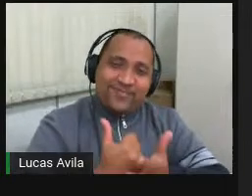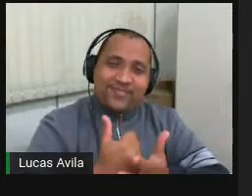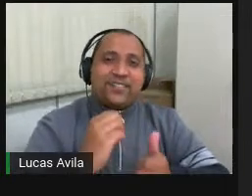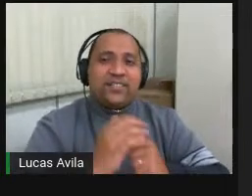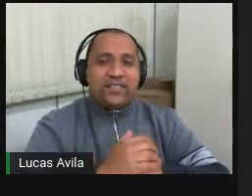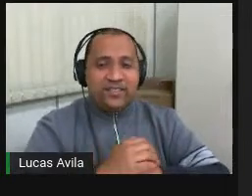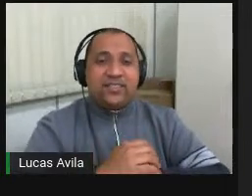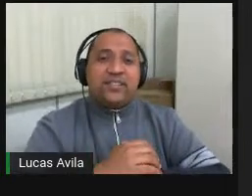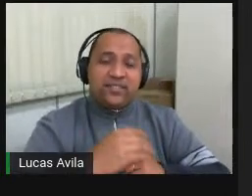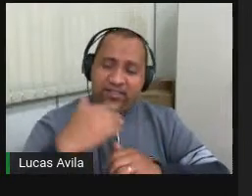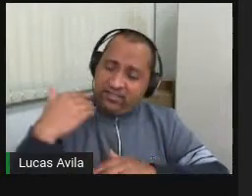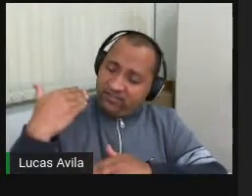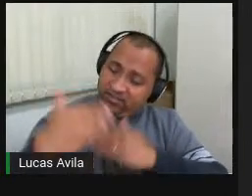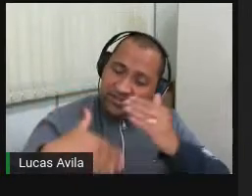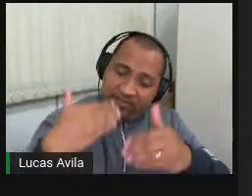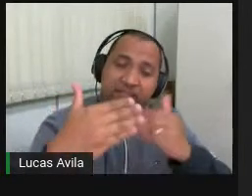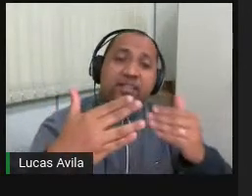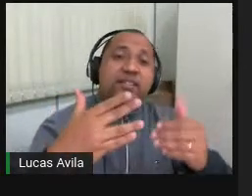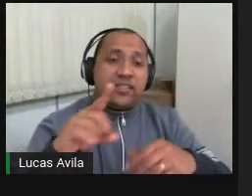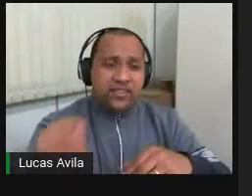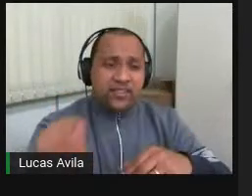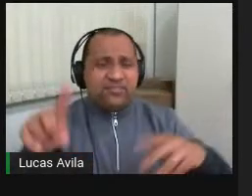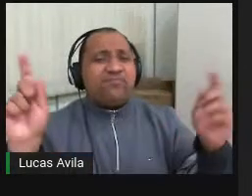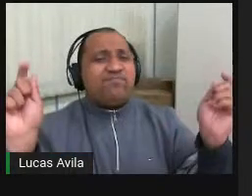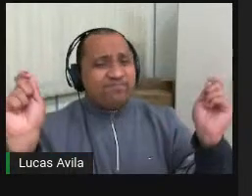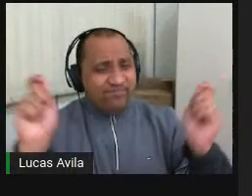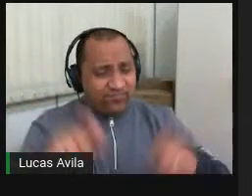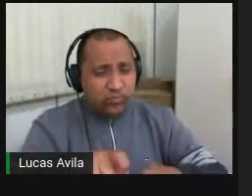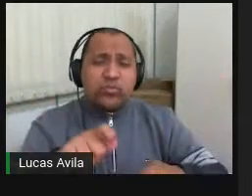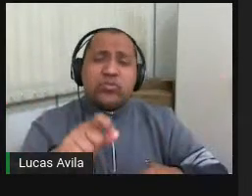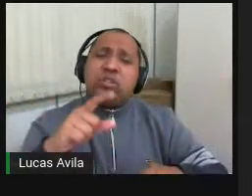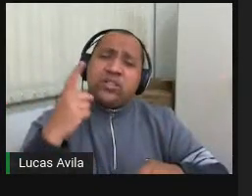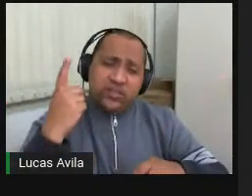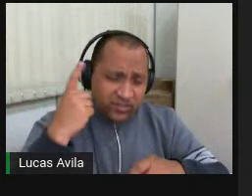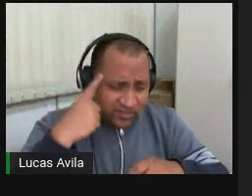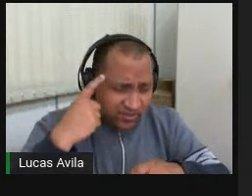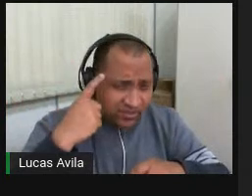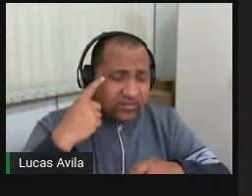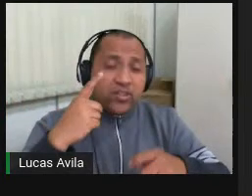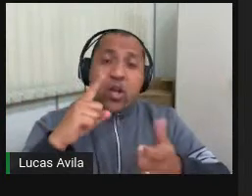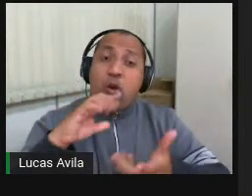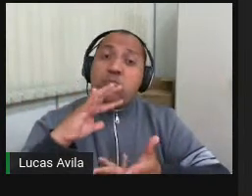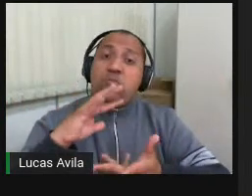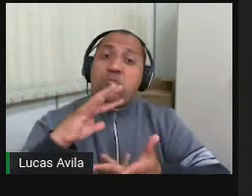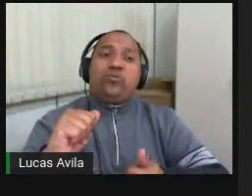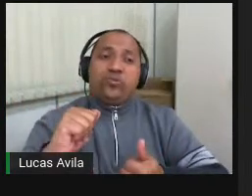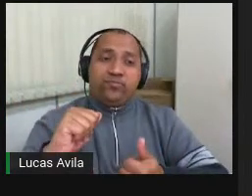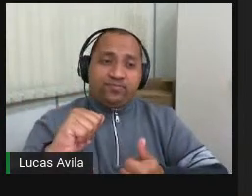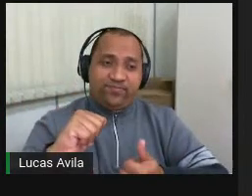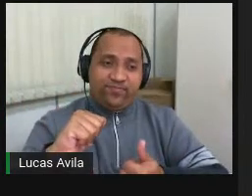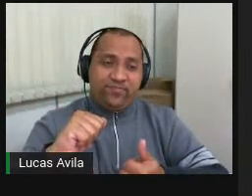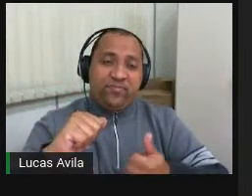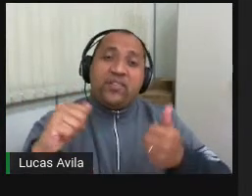no desenvolvimento da capacidade da leitura de mundo. E, neste momento, ler o